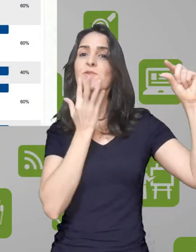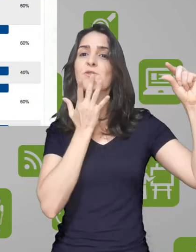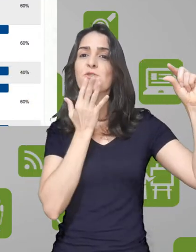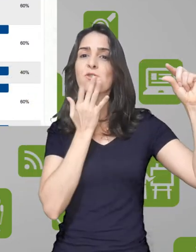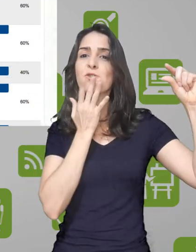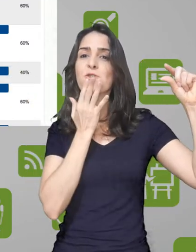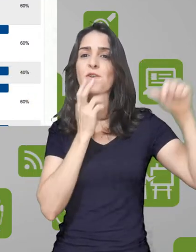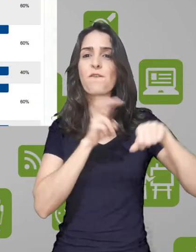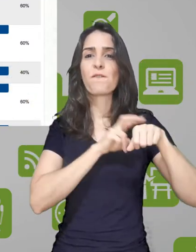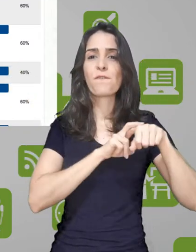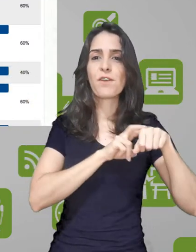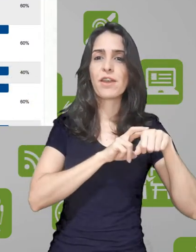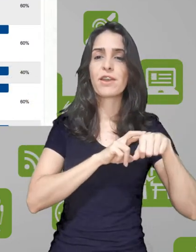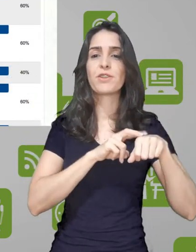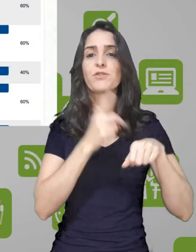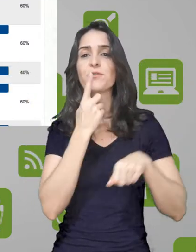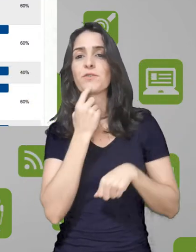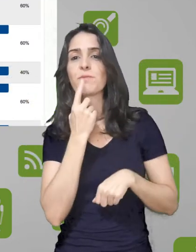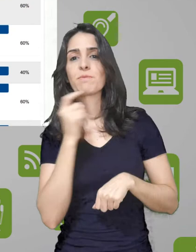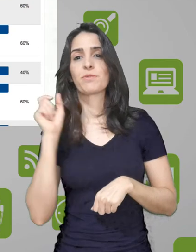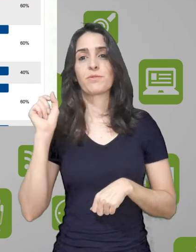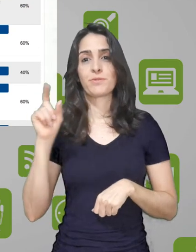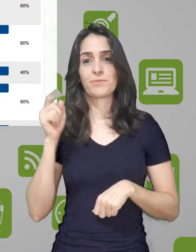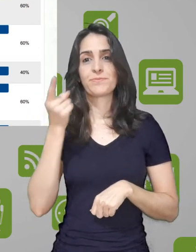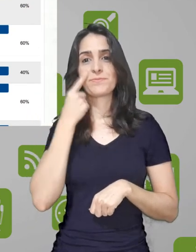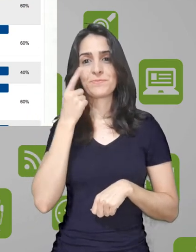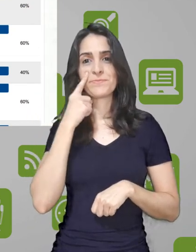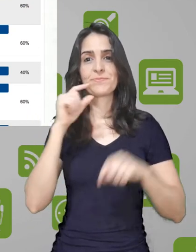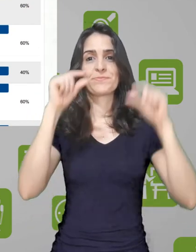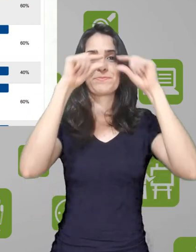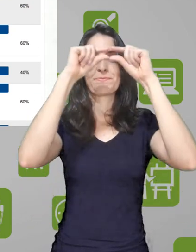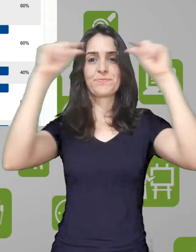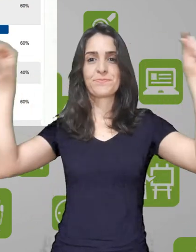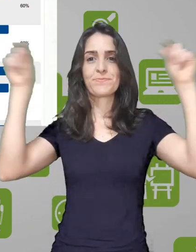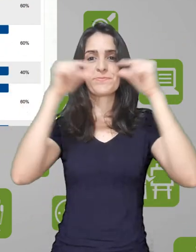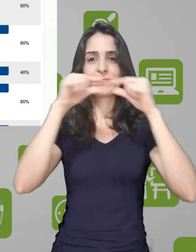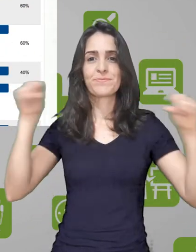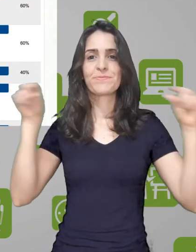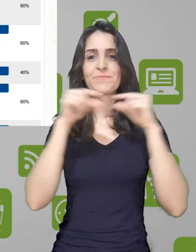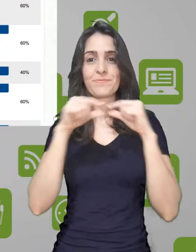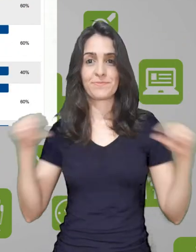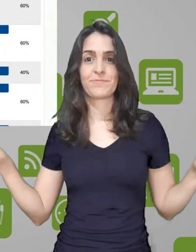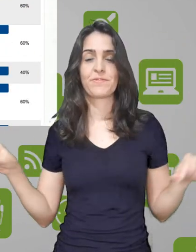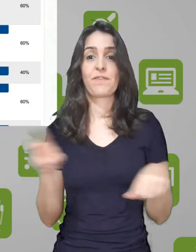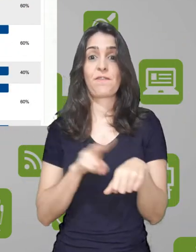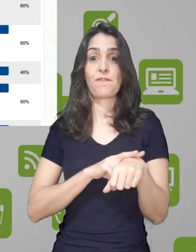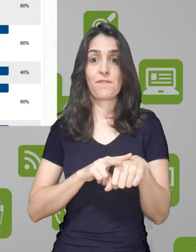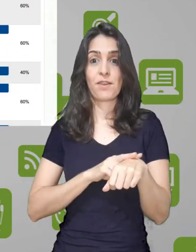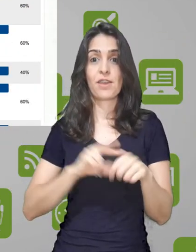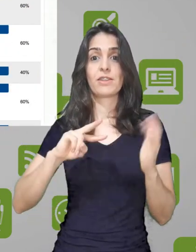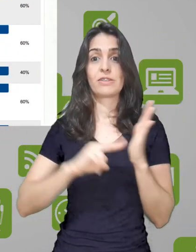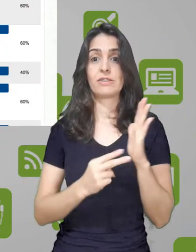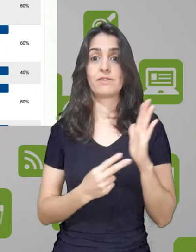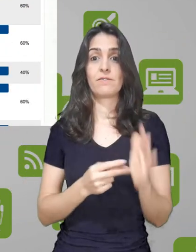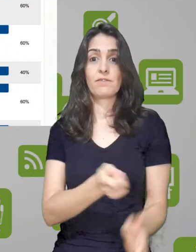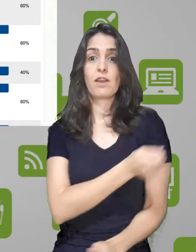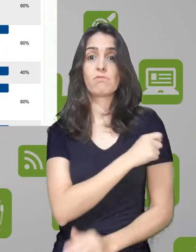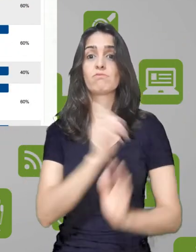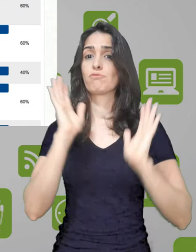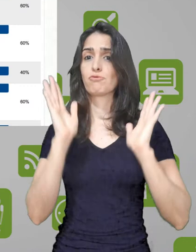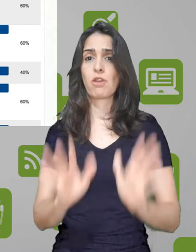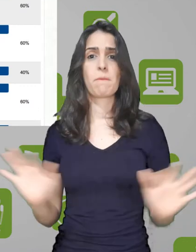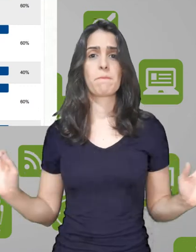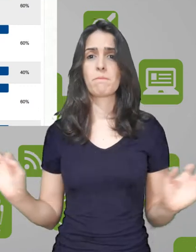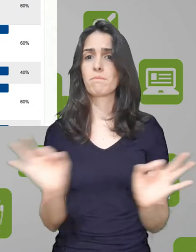cores verde vermelho e azul verde são as atividades que o aluno já